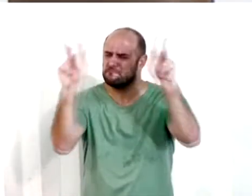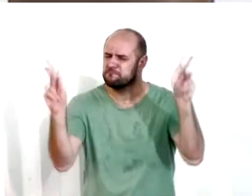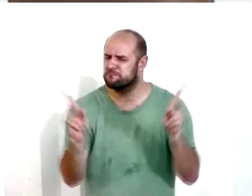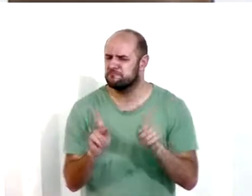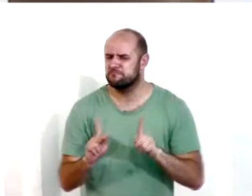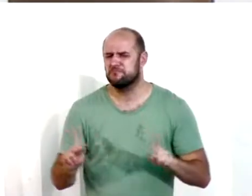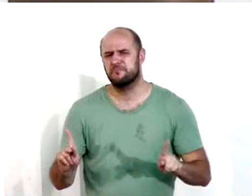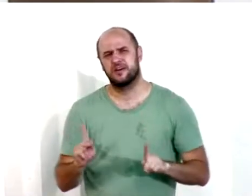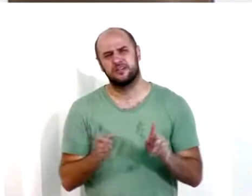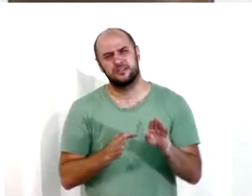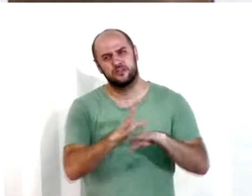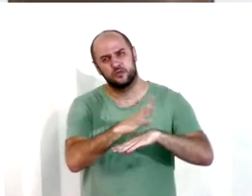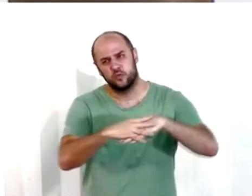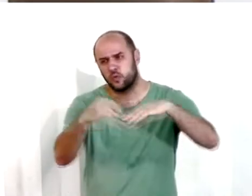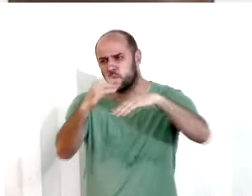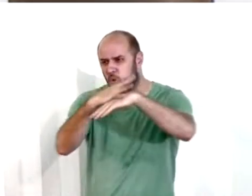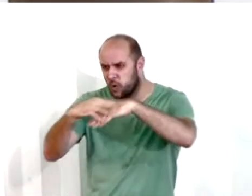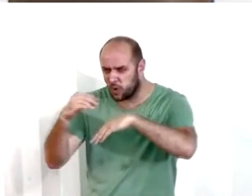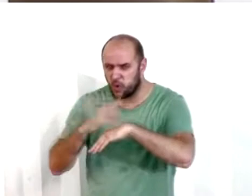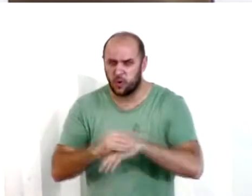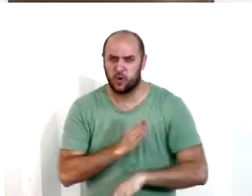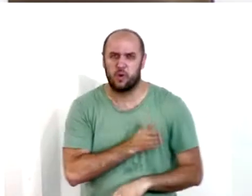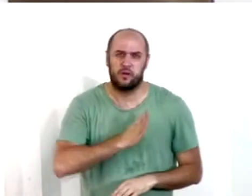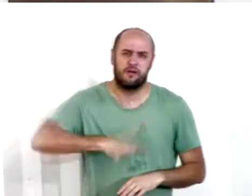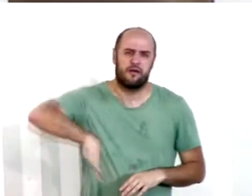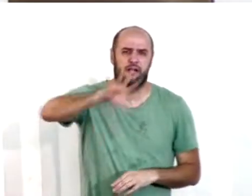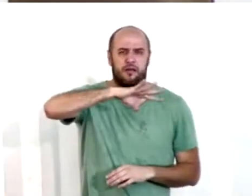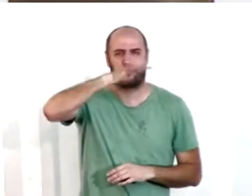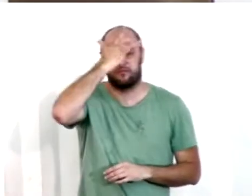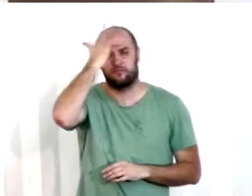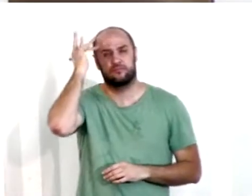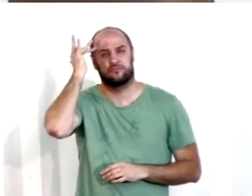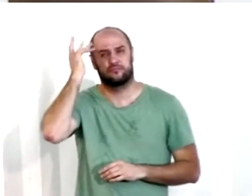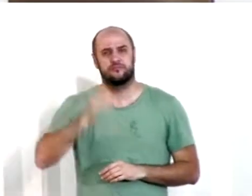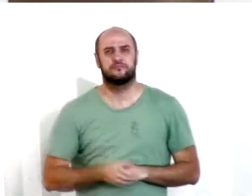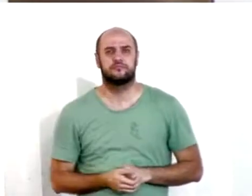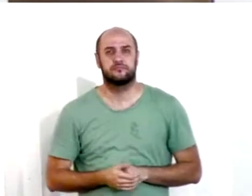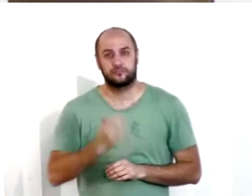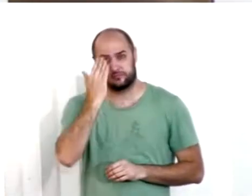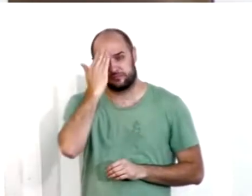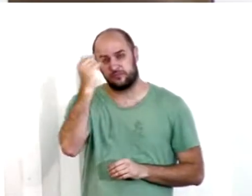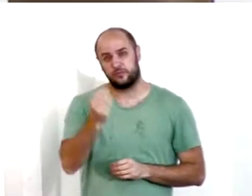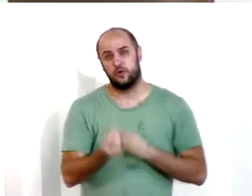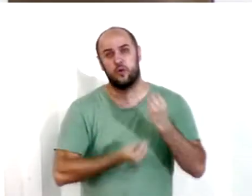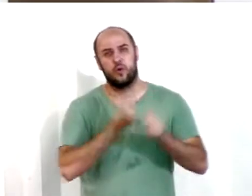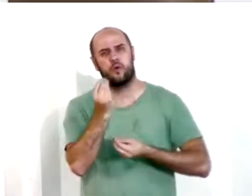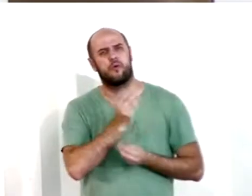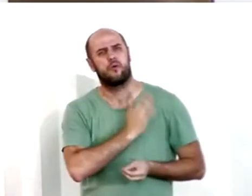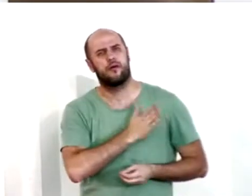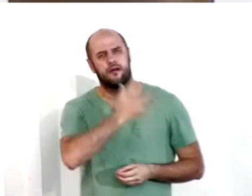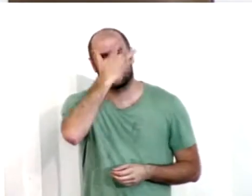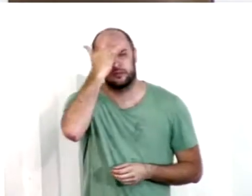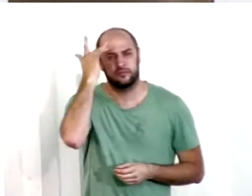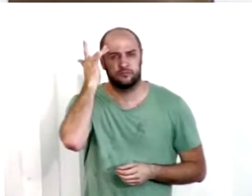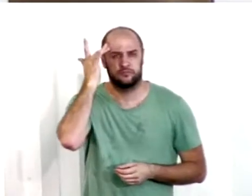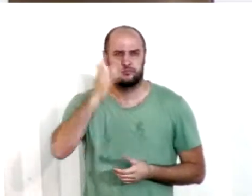a corações desesperados. Nós sabemos o que acalma um coração que está